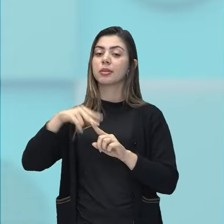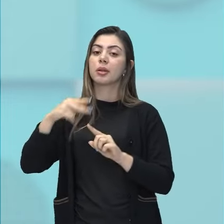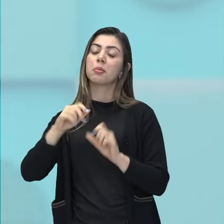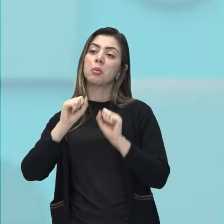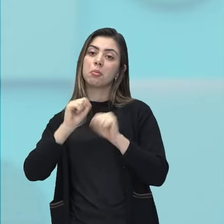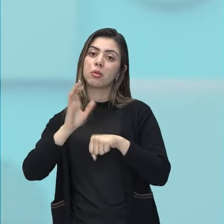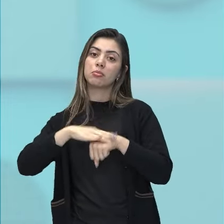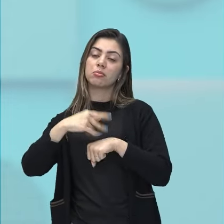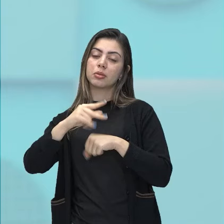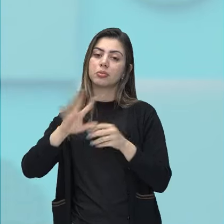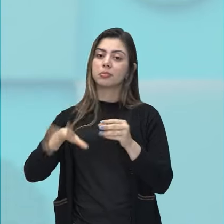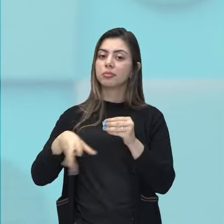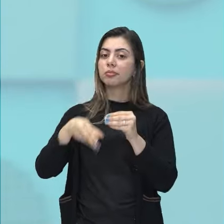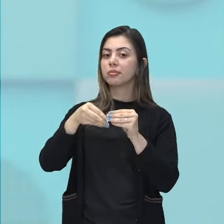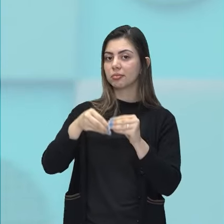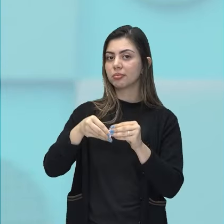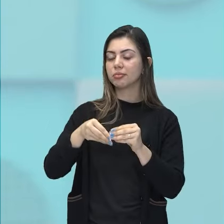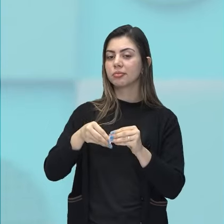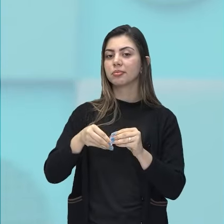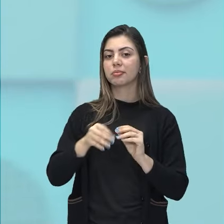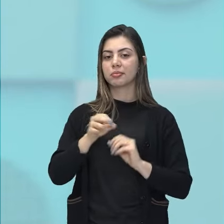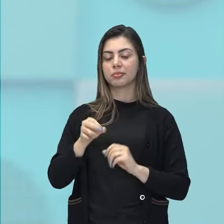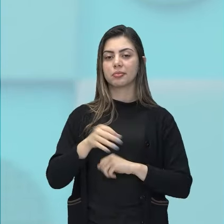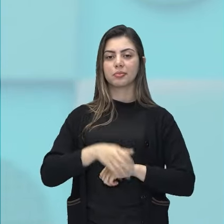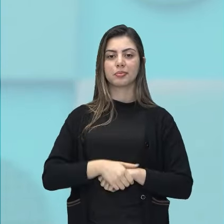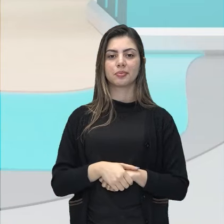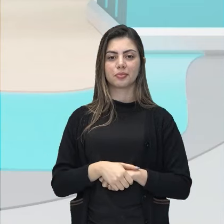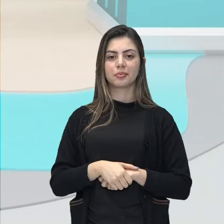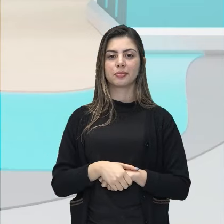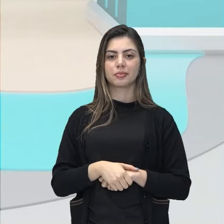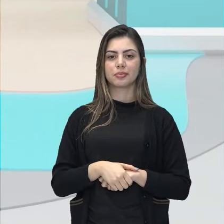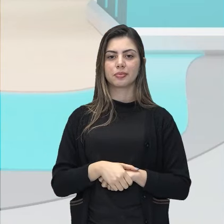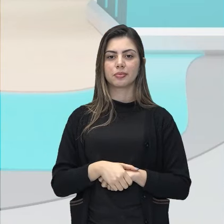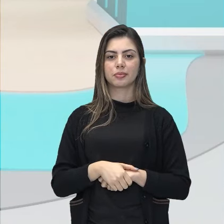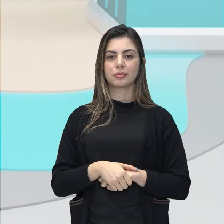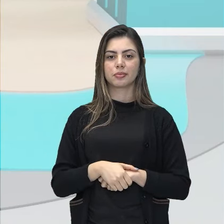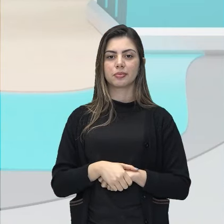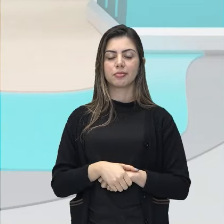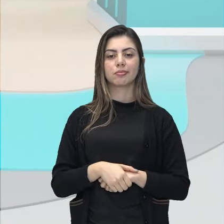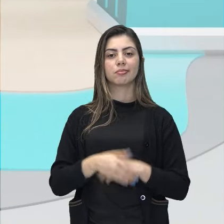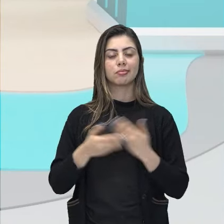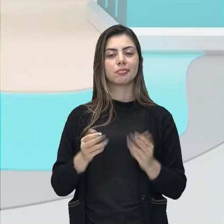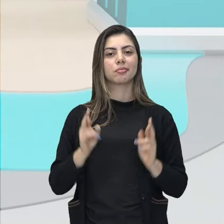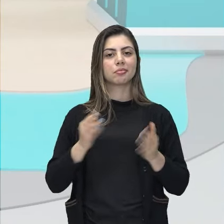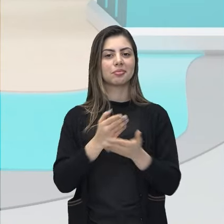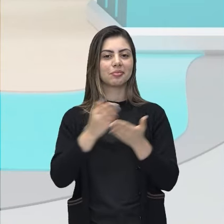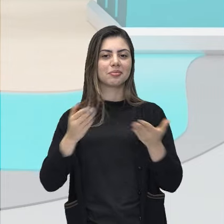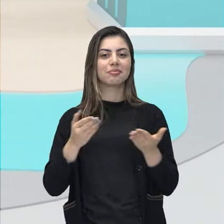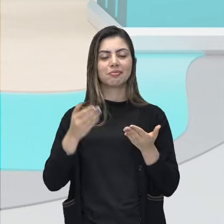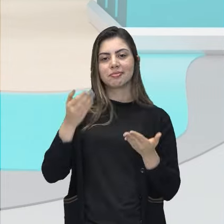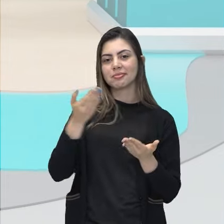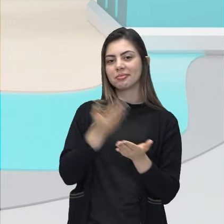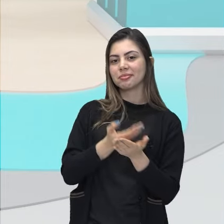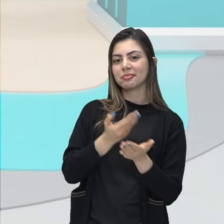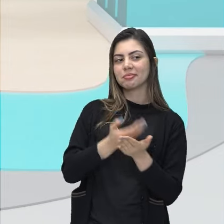você precisa também do complemento, caso haja. Eu